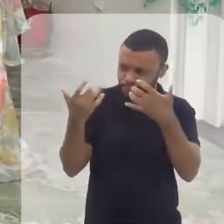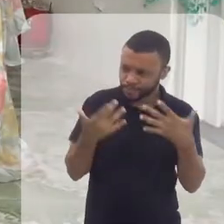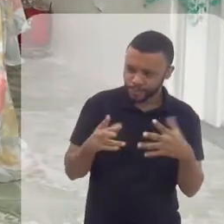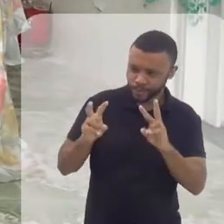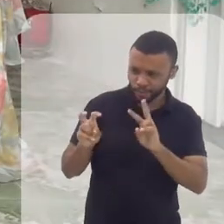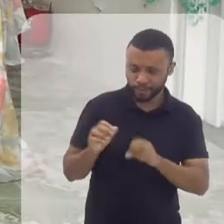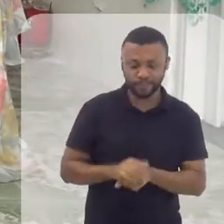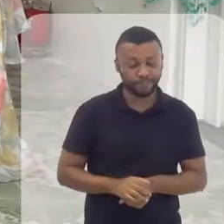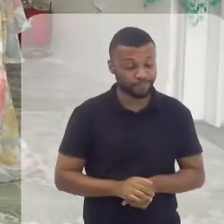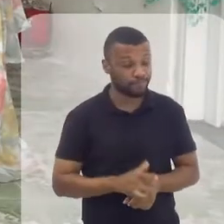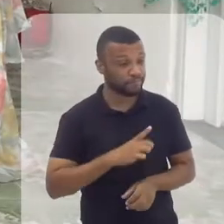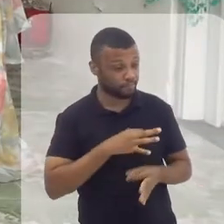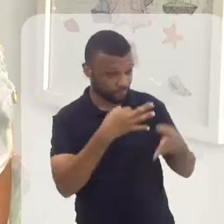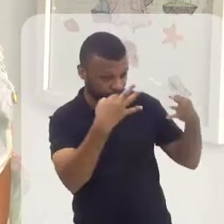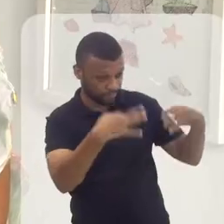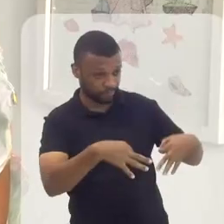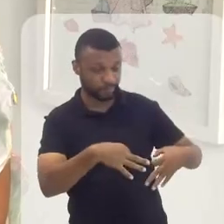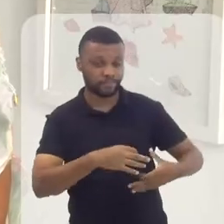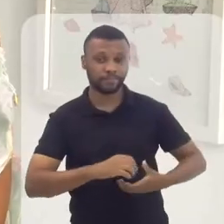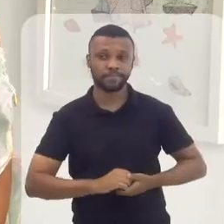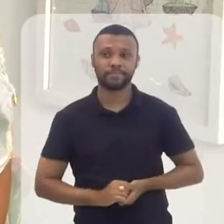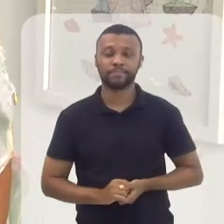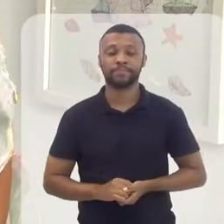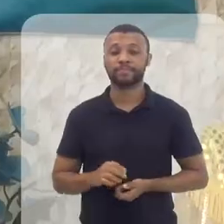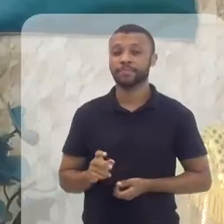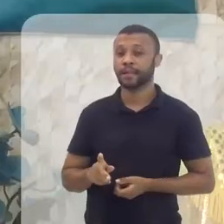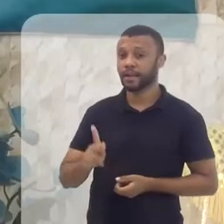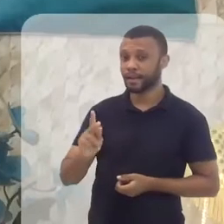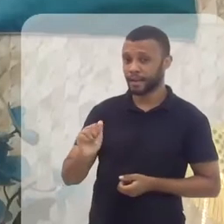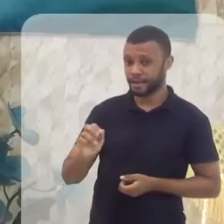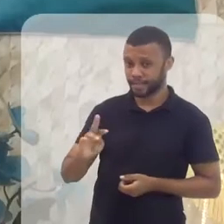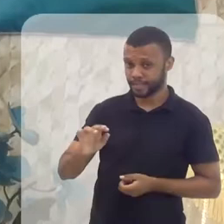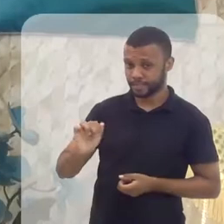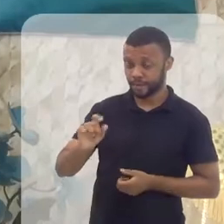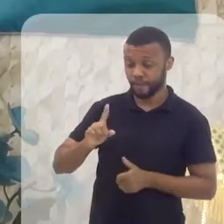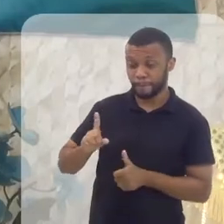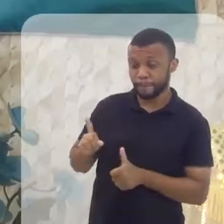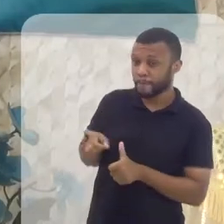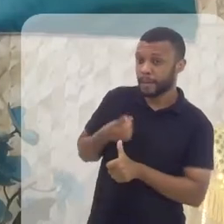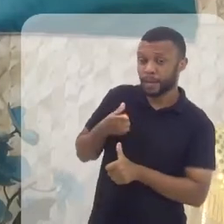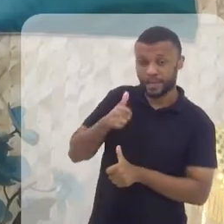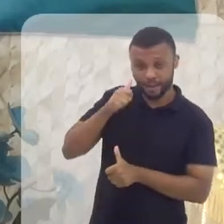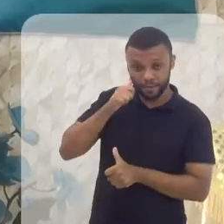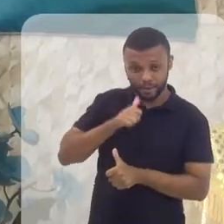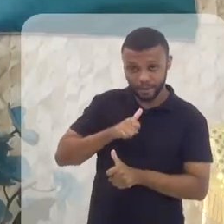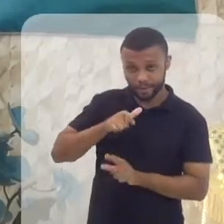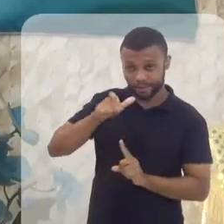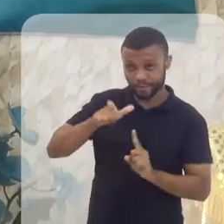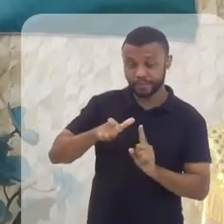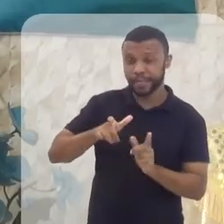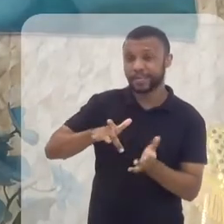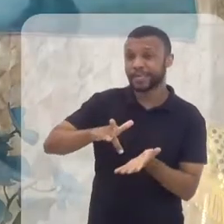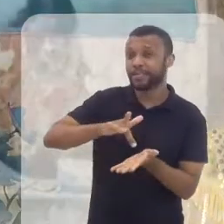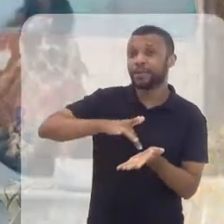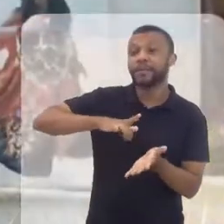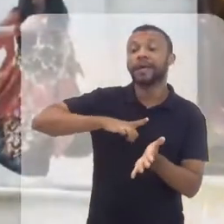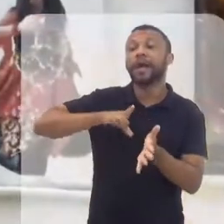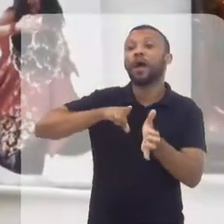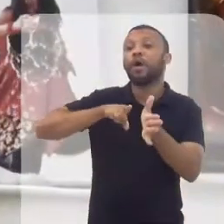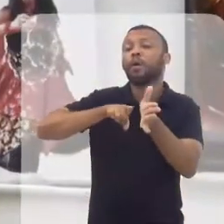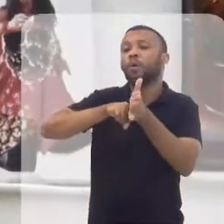Vamos falar sobre isso, Kátia? Com certeza. A Kátia foi a primeira cigana a